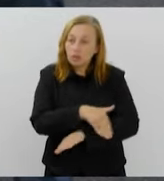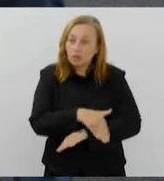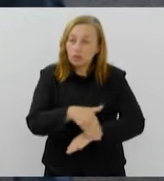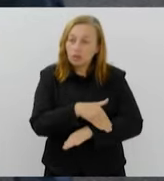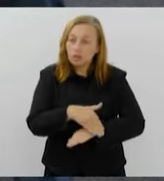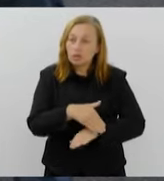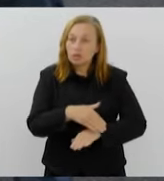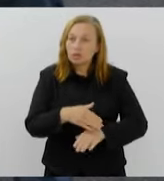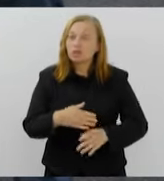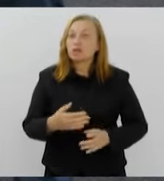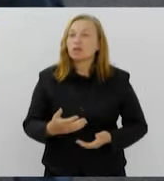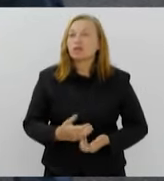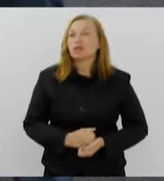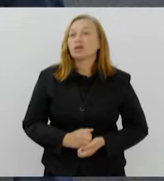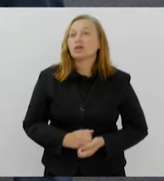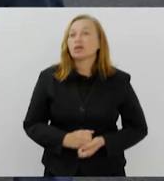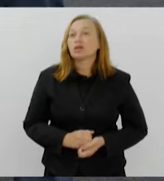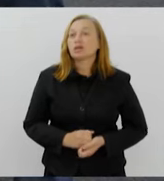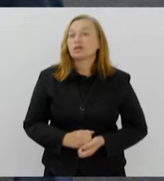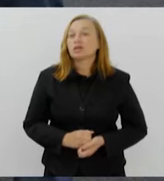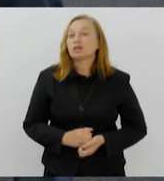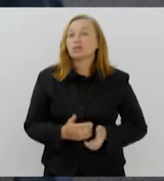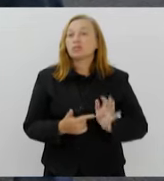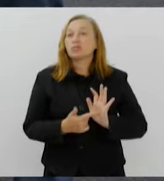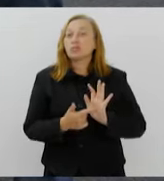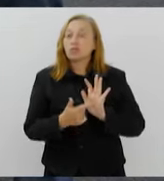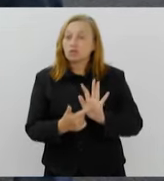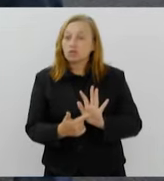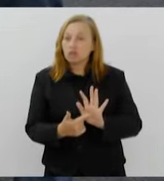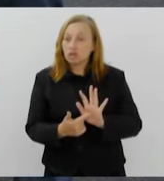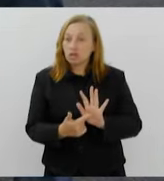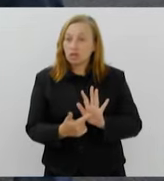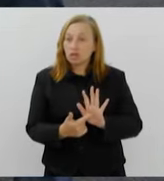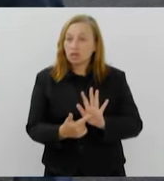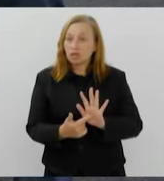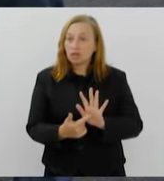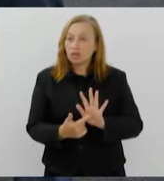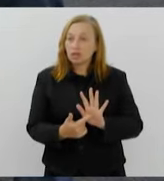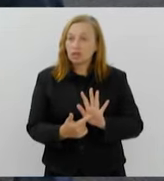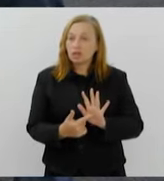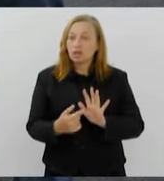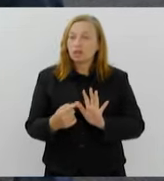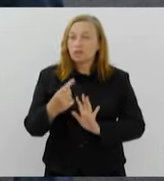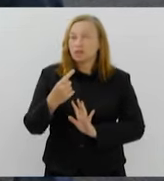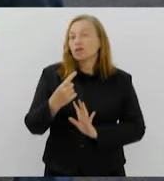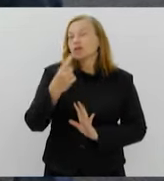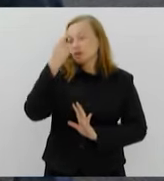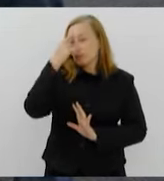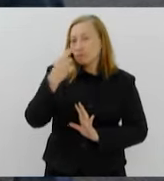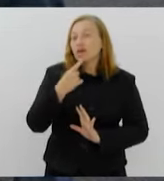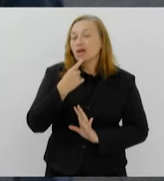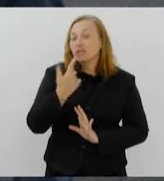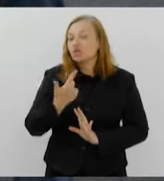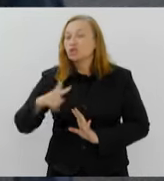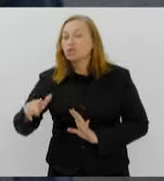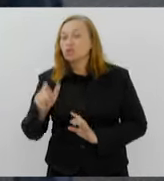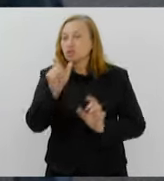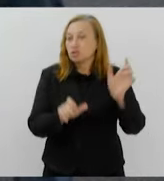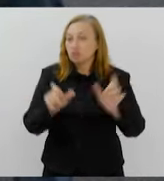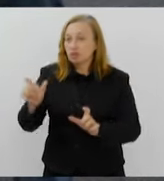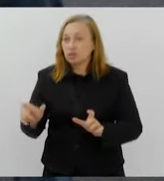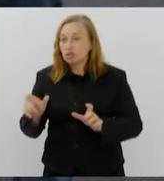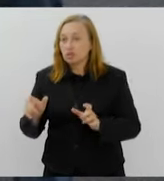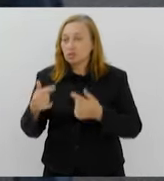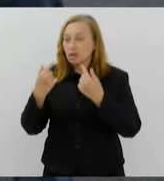a inquirir figuras políticas de outros Campos ideológico fazendo inquisição